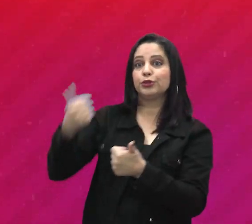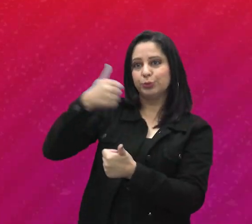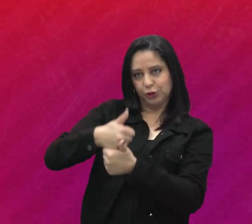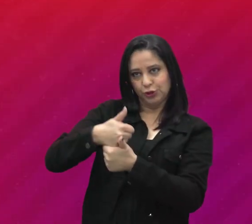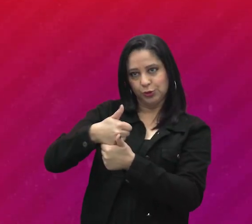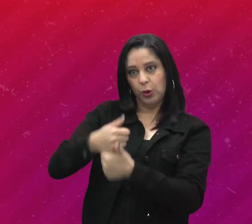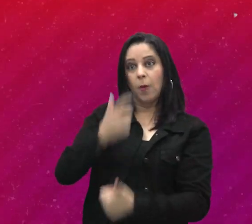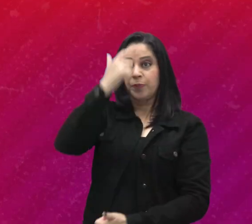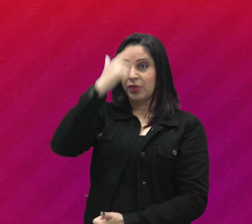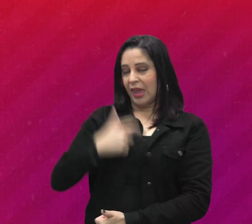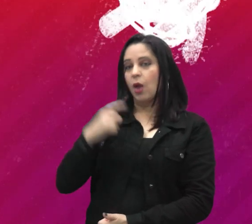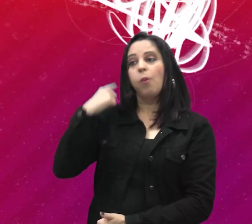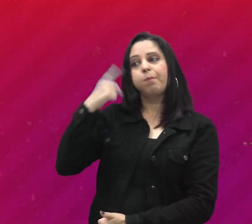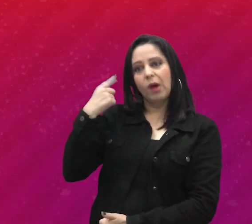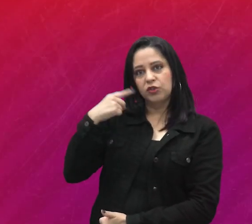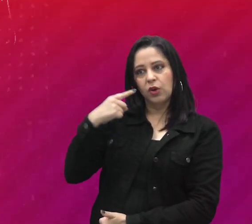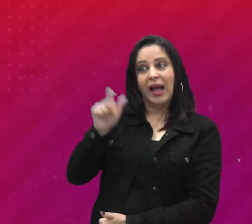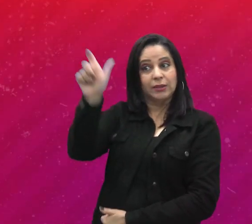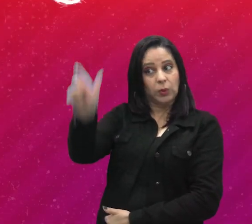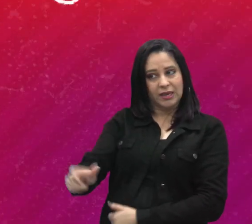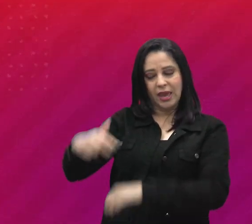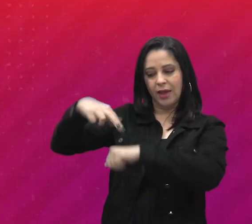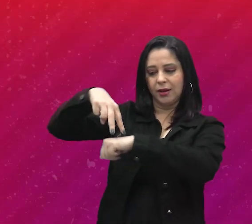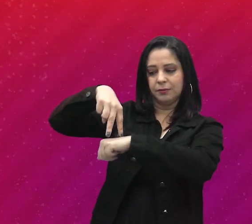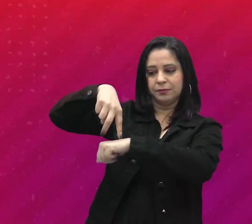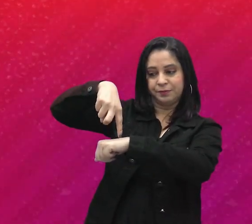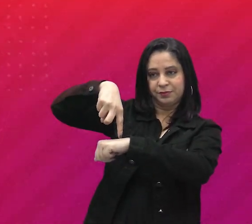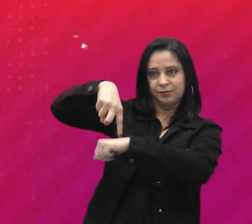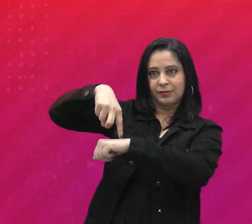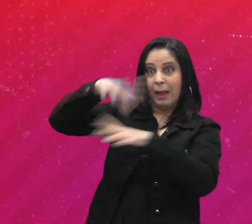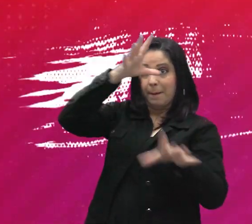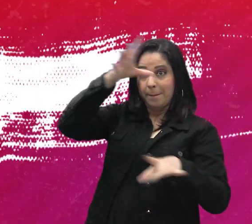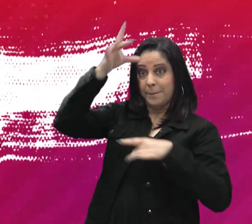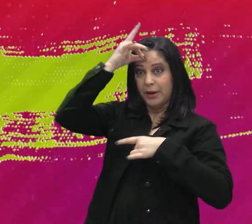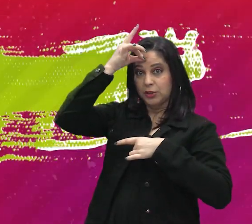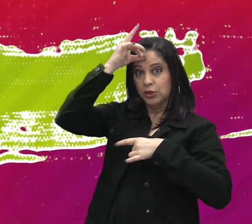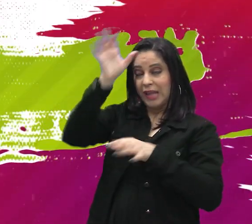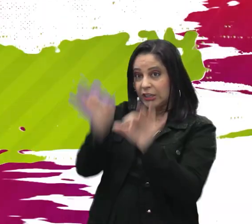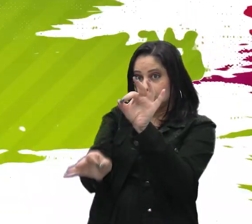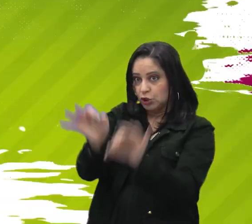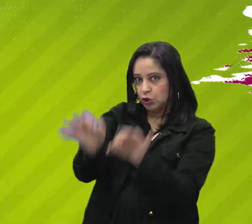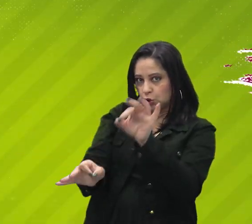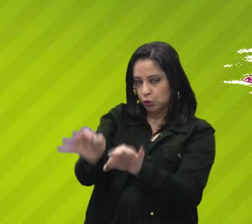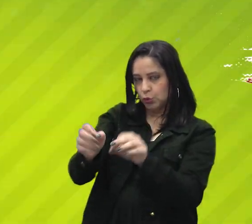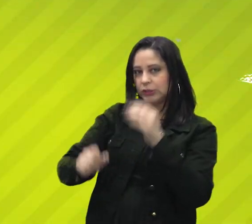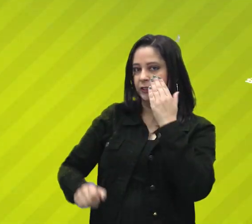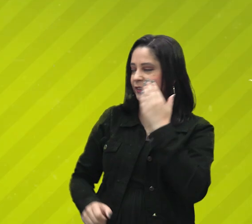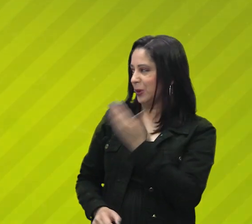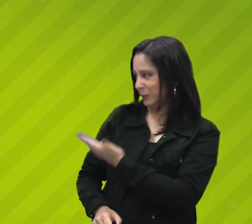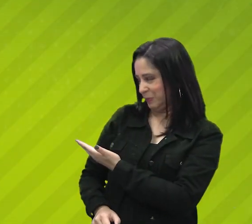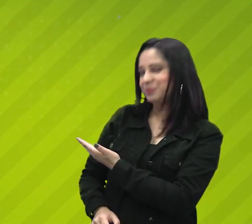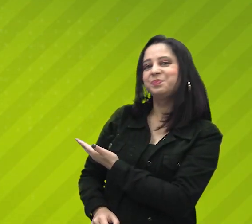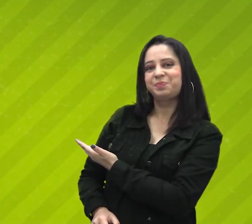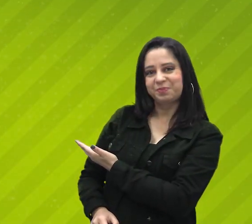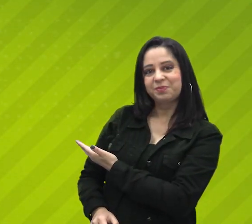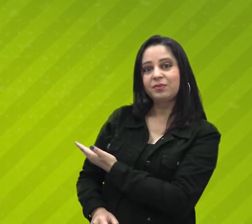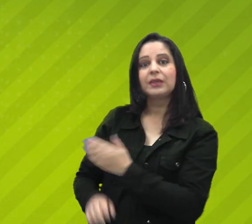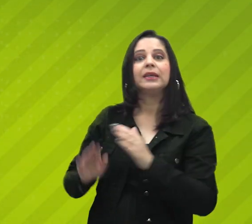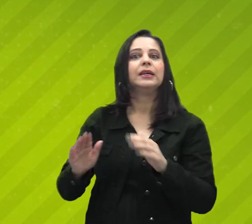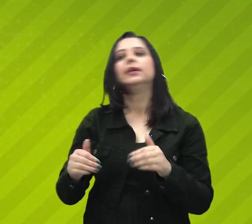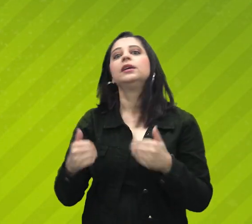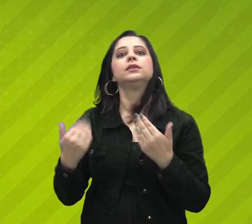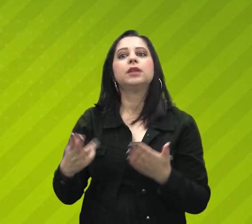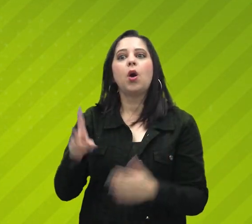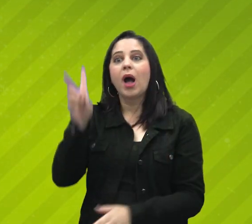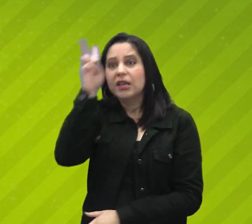juiz e eu fui pro advogado, que é um advogado que cuida do Paulinho Serra na história.